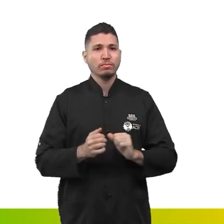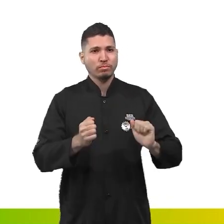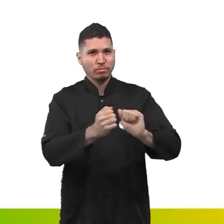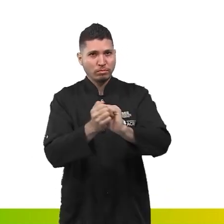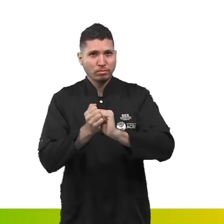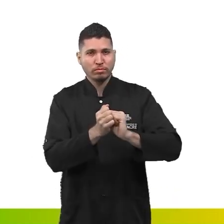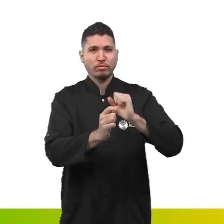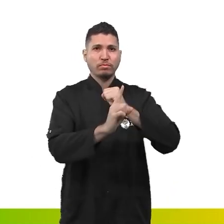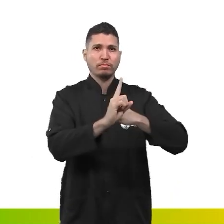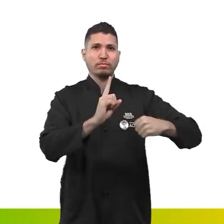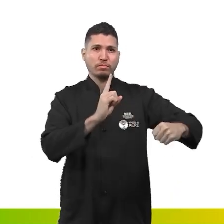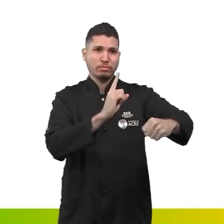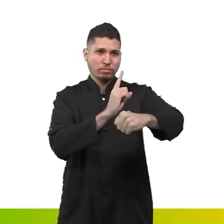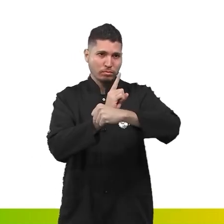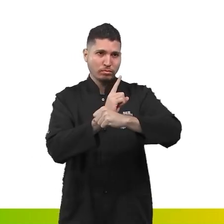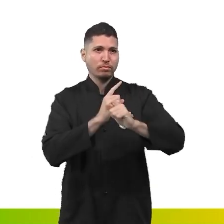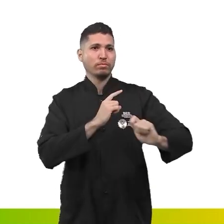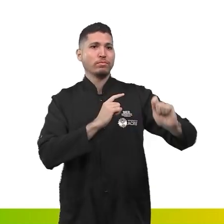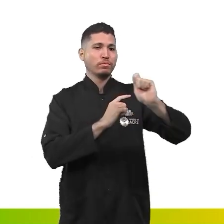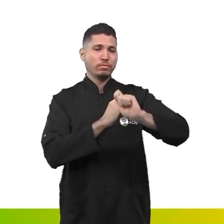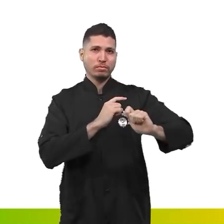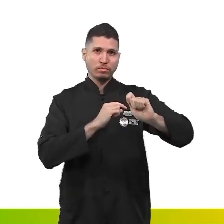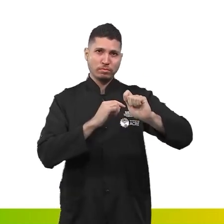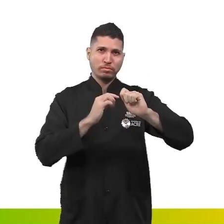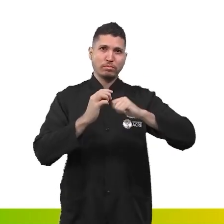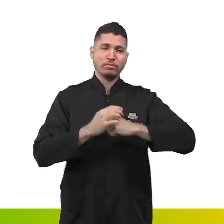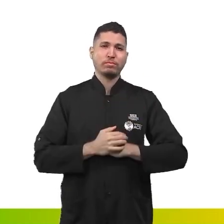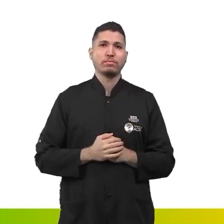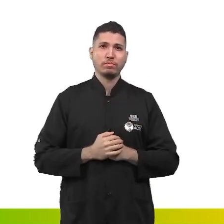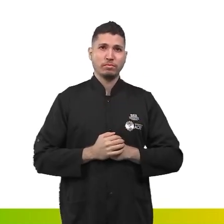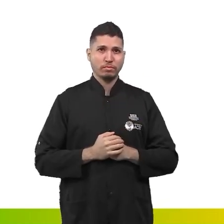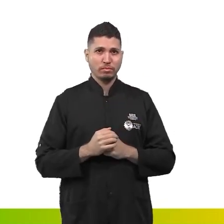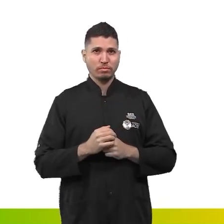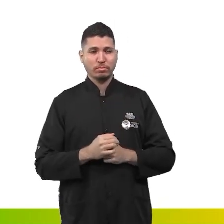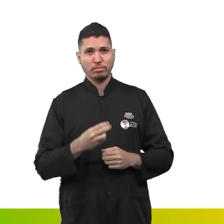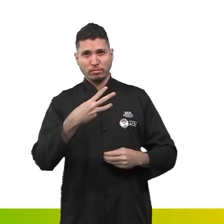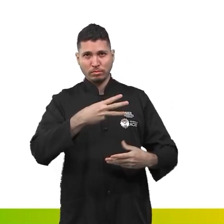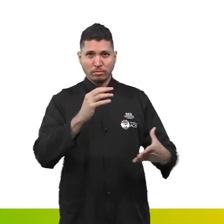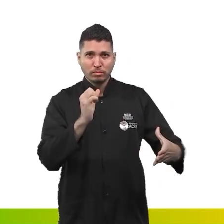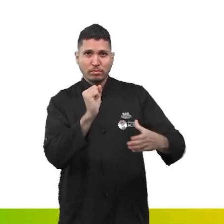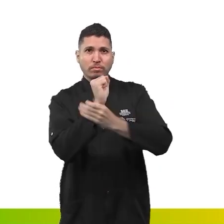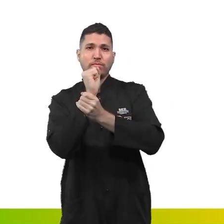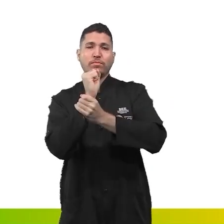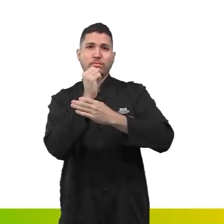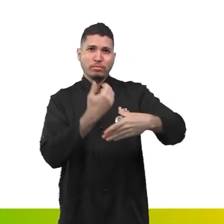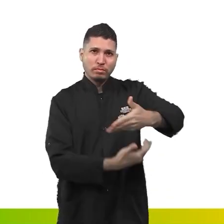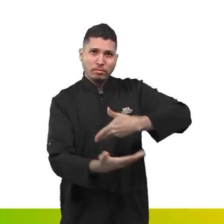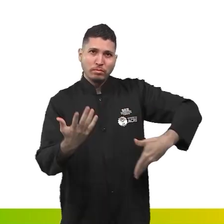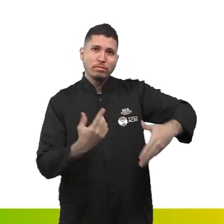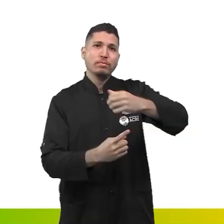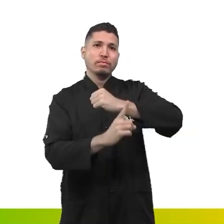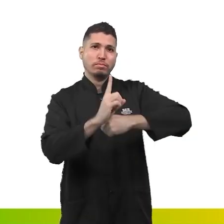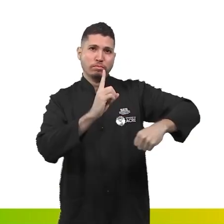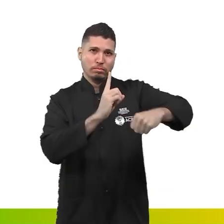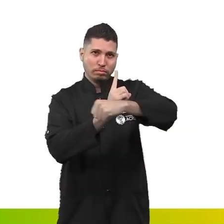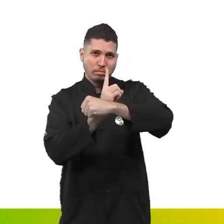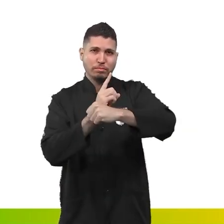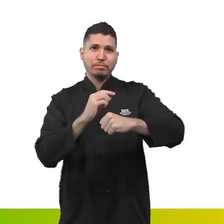ou associação. 3. Promover a socialização. Aí bem